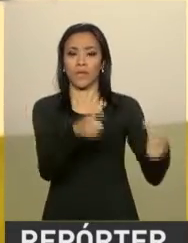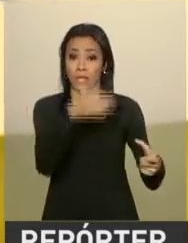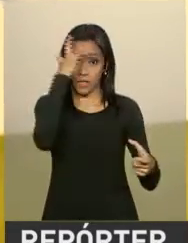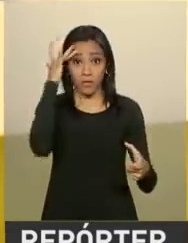território